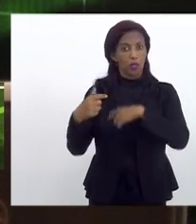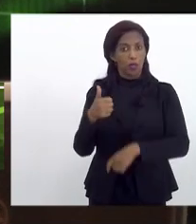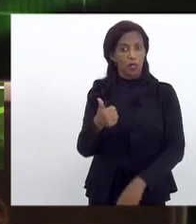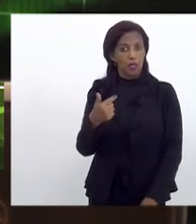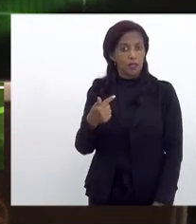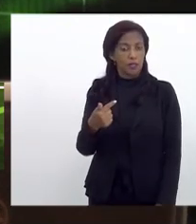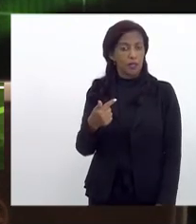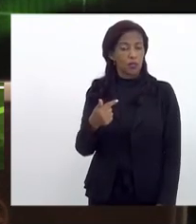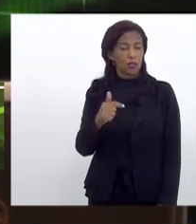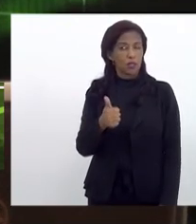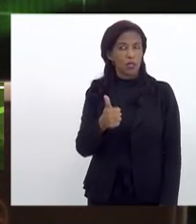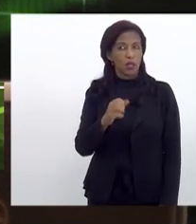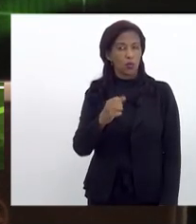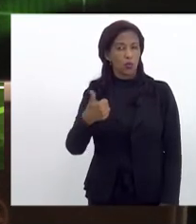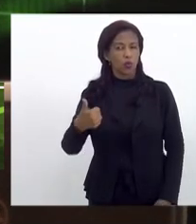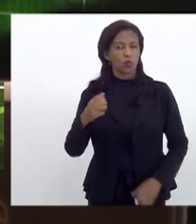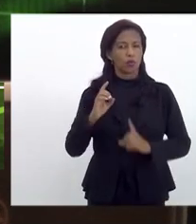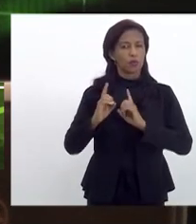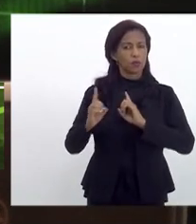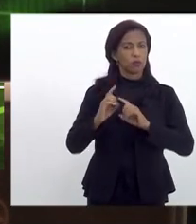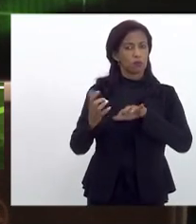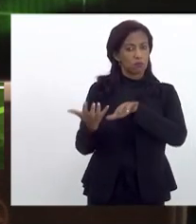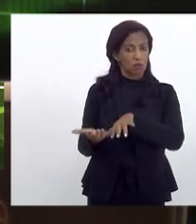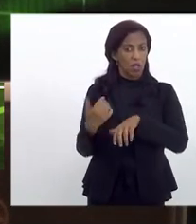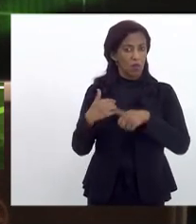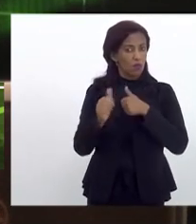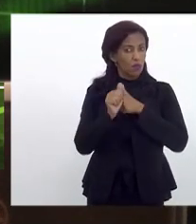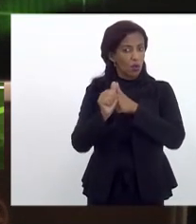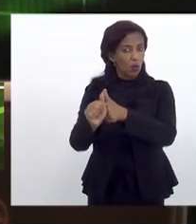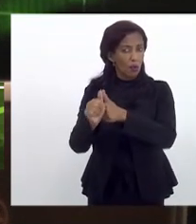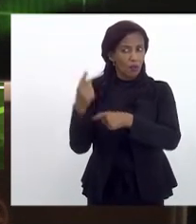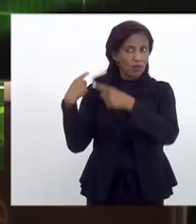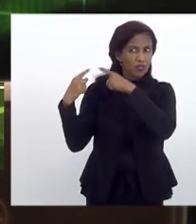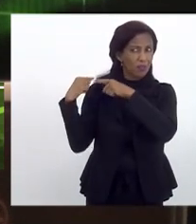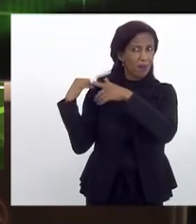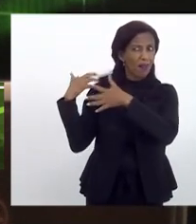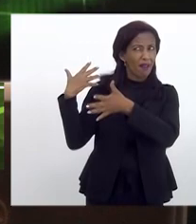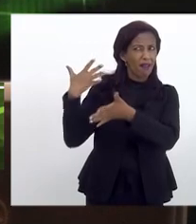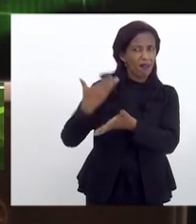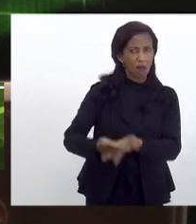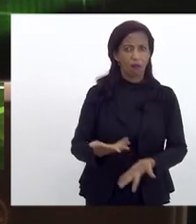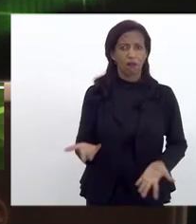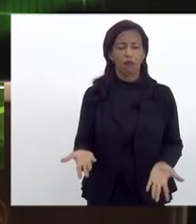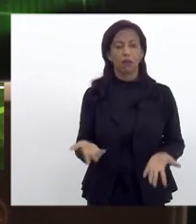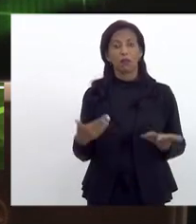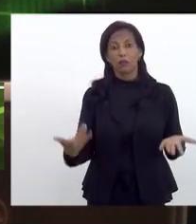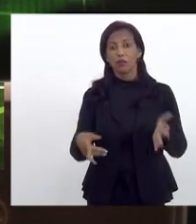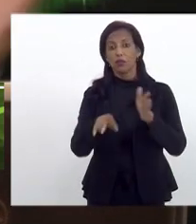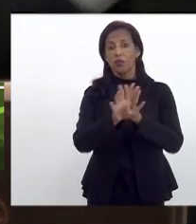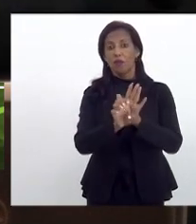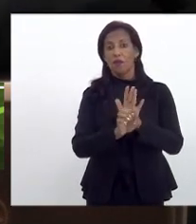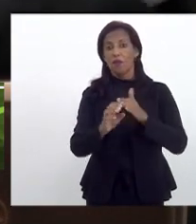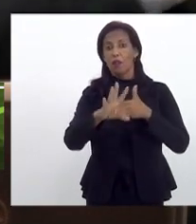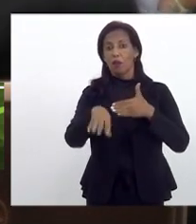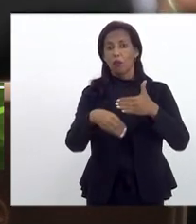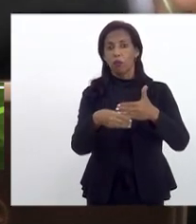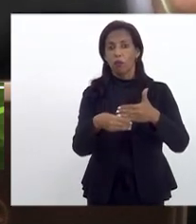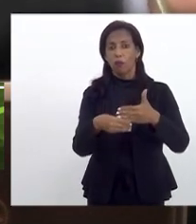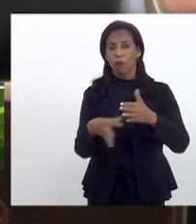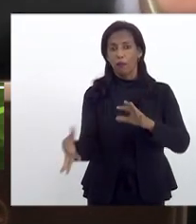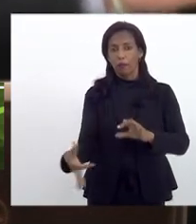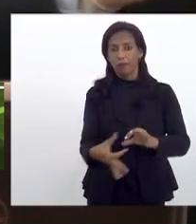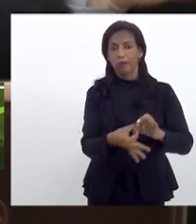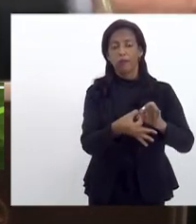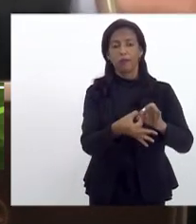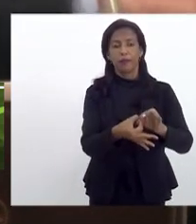sendo discutido No Congresso Eu mesmo Venho acompanhando isso Desde lá de trás Tanto é que nós fizemos A lei complementar Pra consolidar